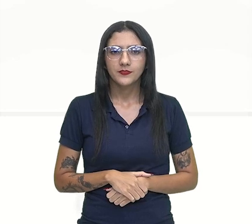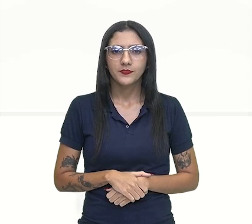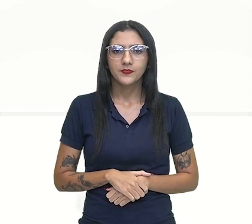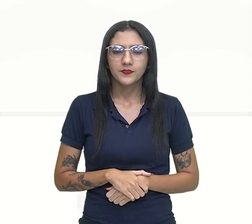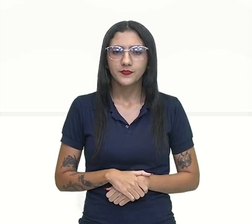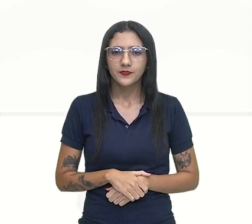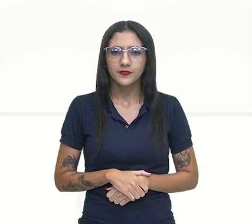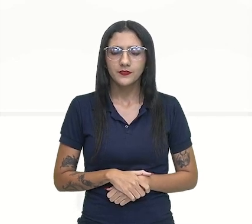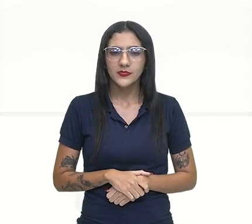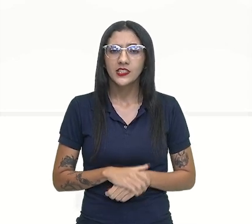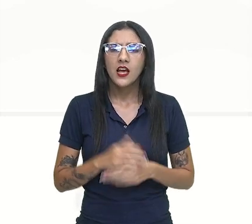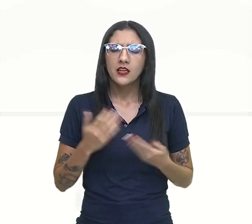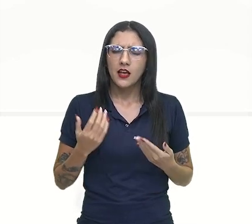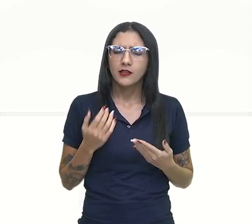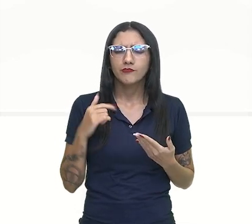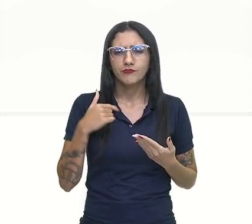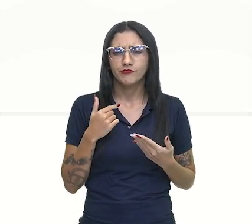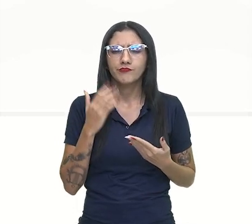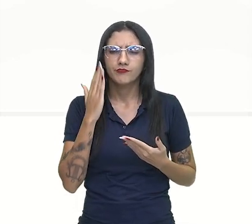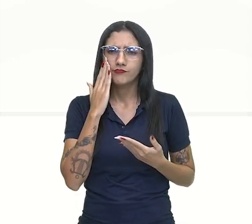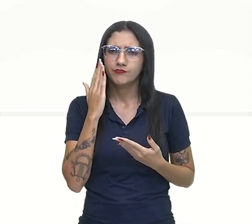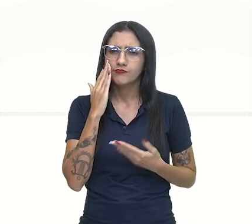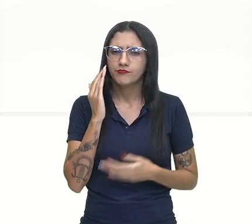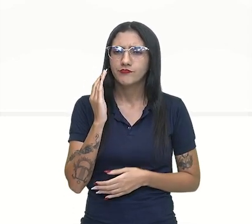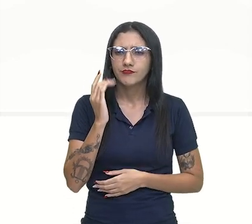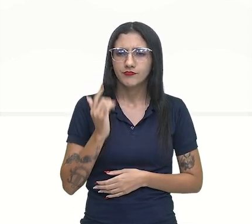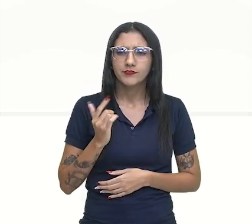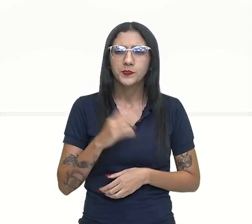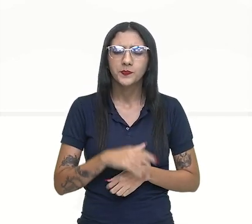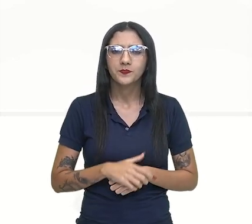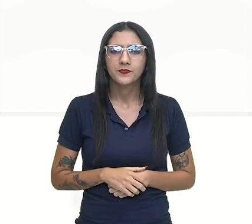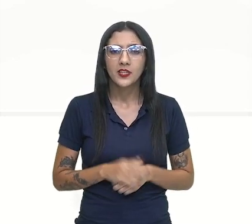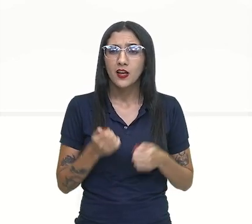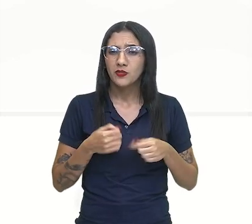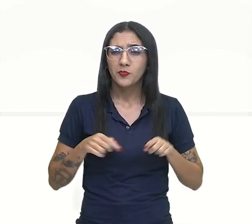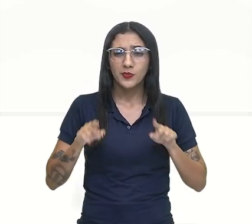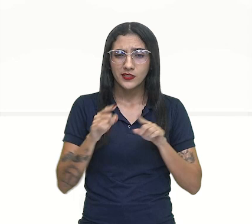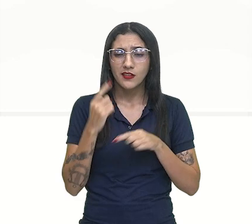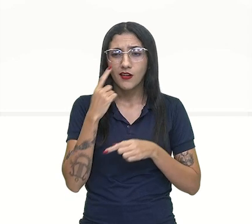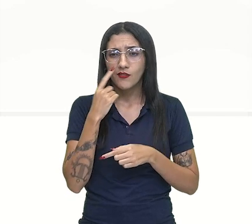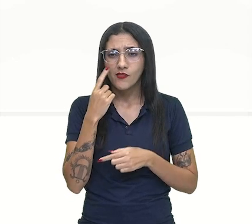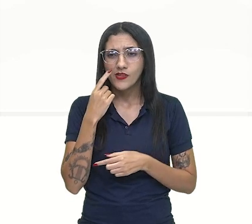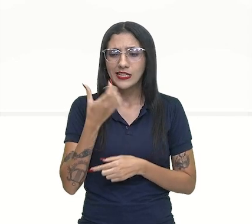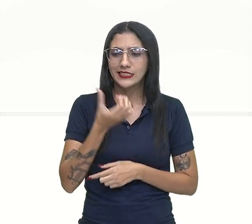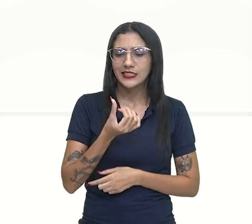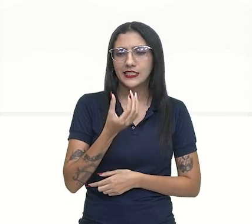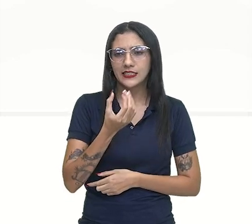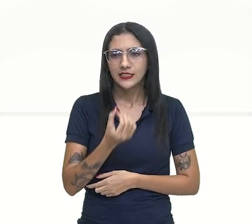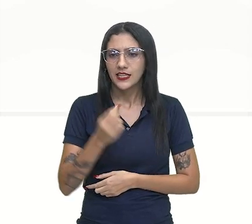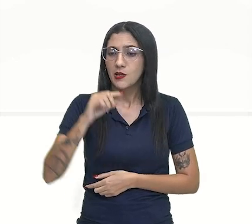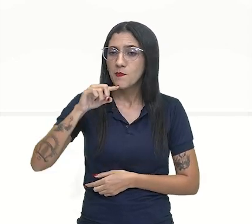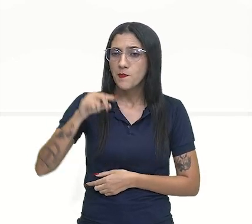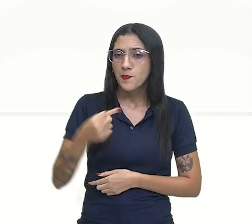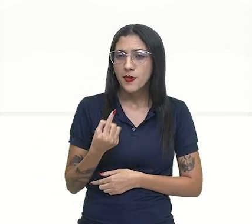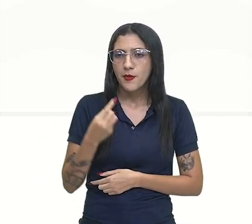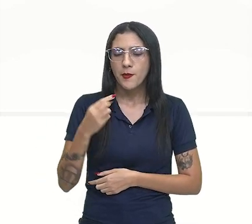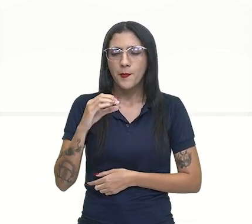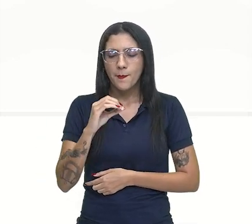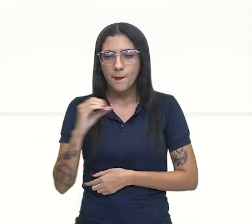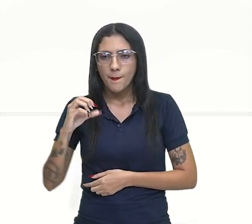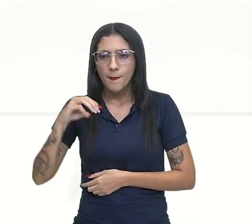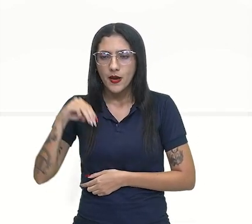E aí, claro, para eu não precisar escrever 60.000 metros, eu escrevo